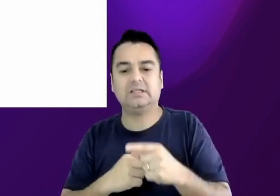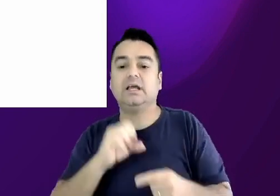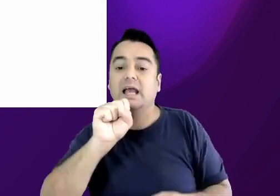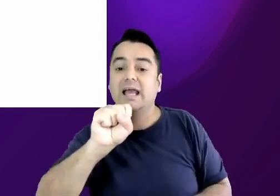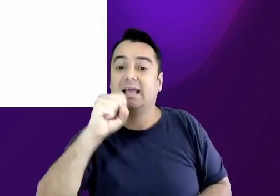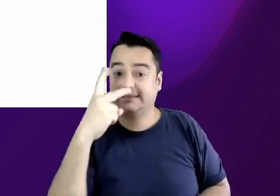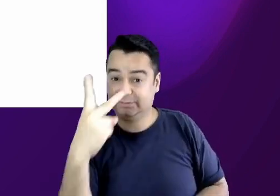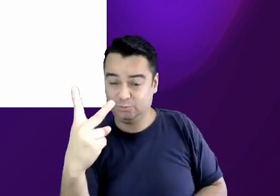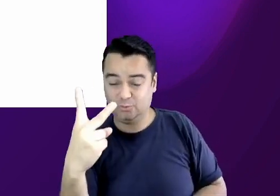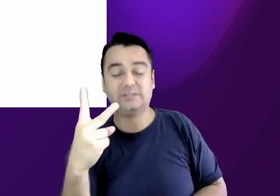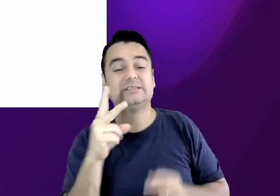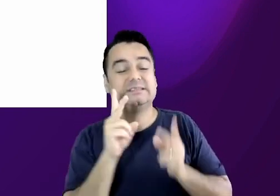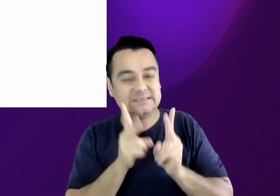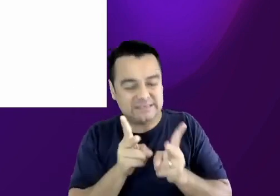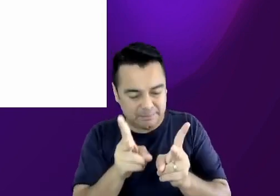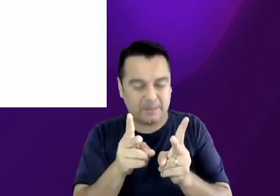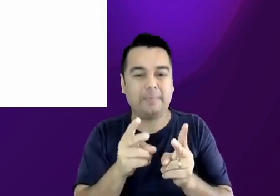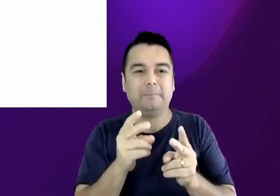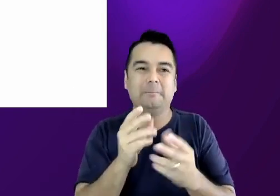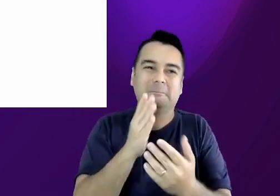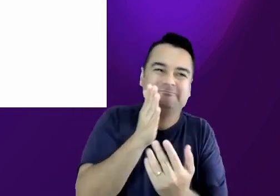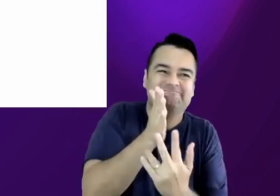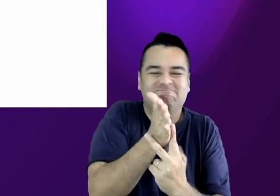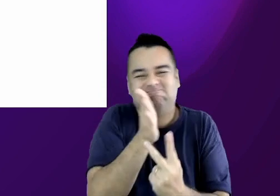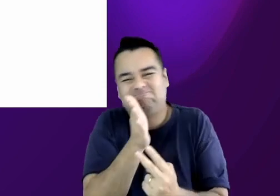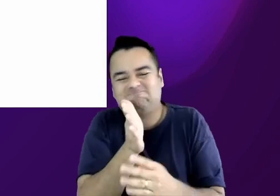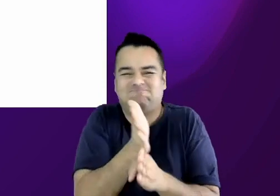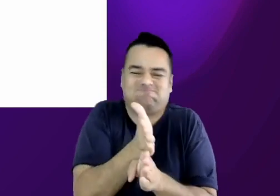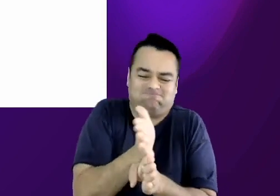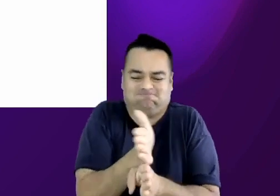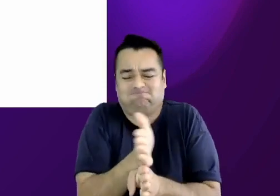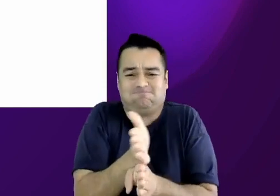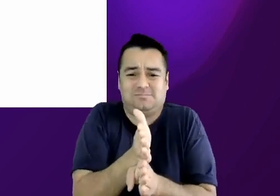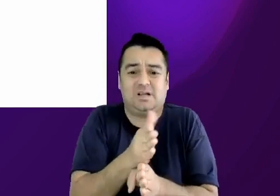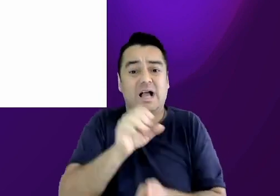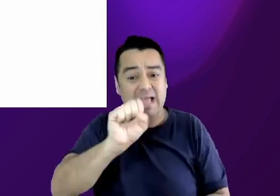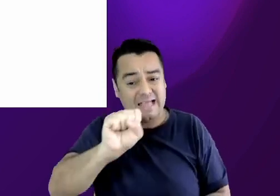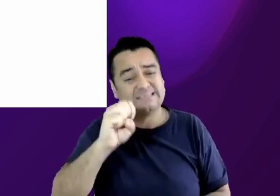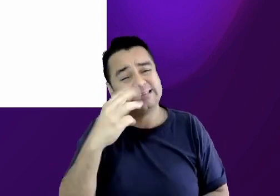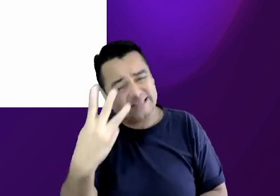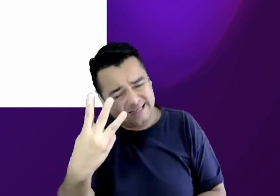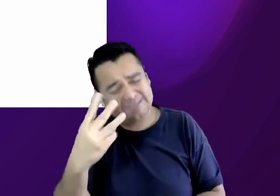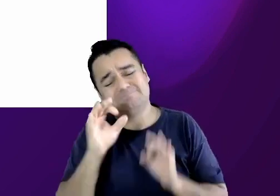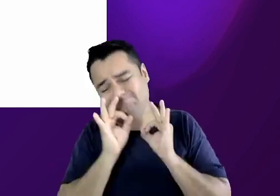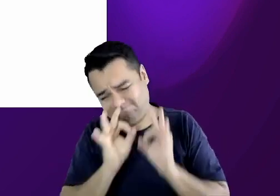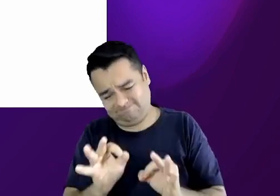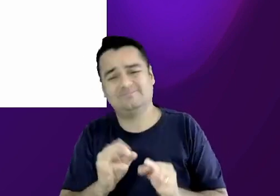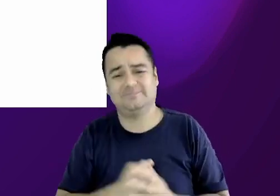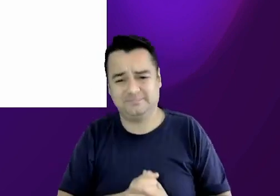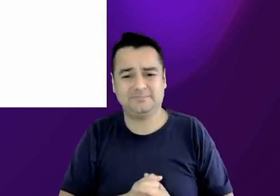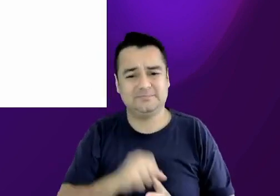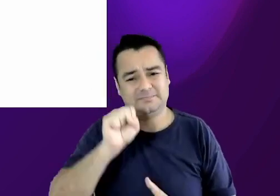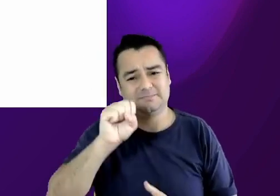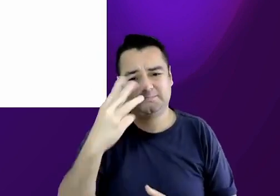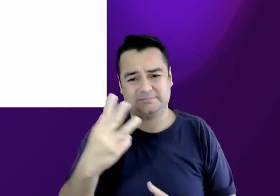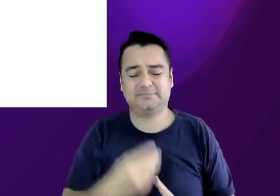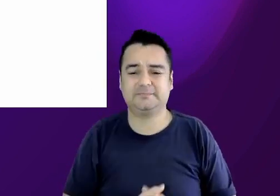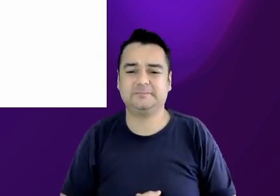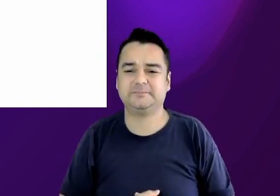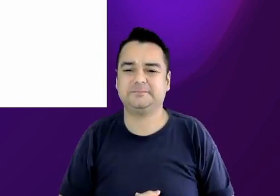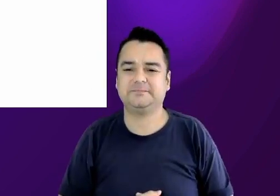S2 é sempre algo que fica em cima do muro. O S3 é a realidade, o Sievert 3, para